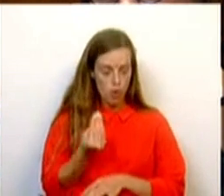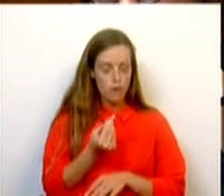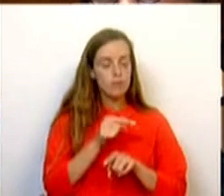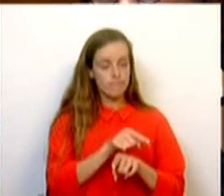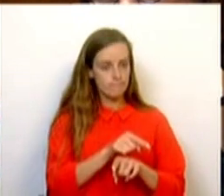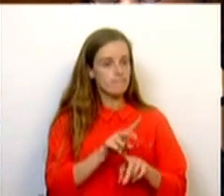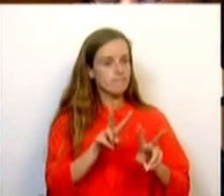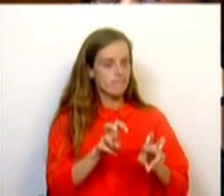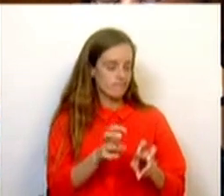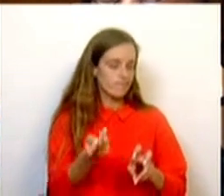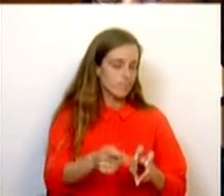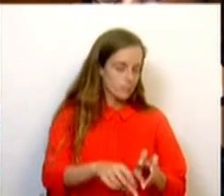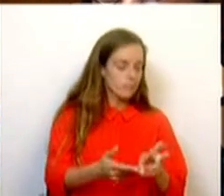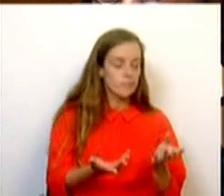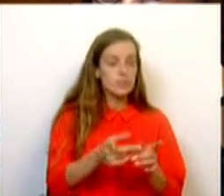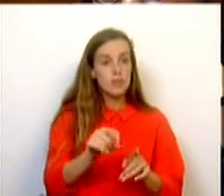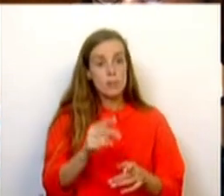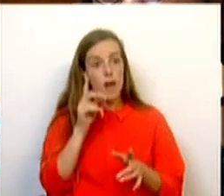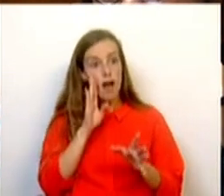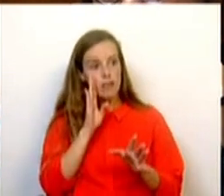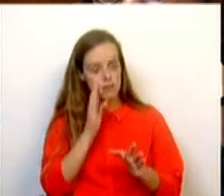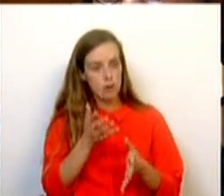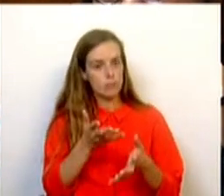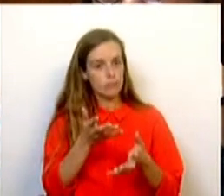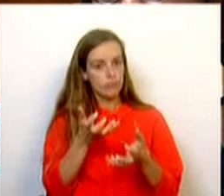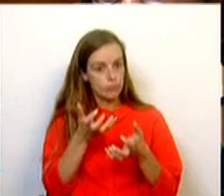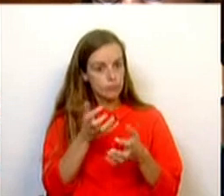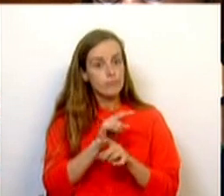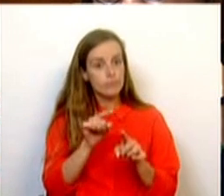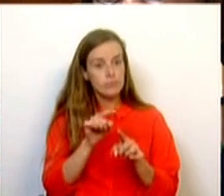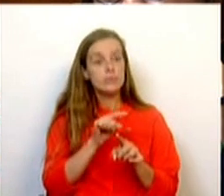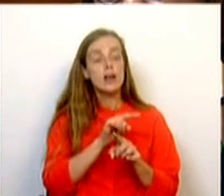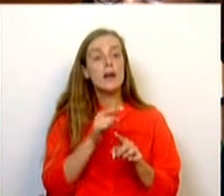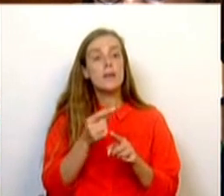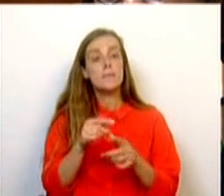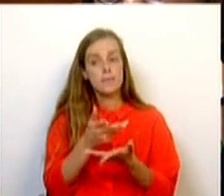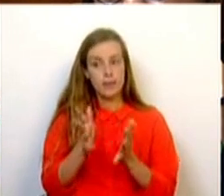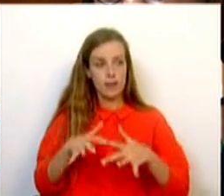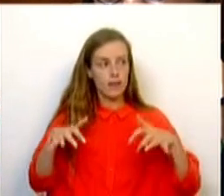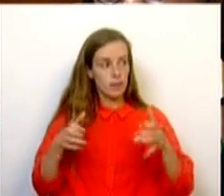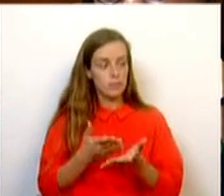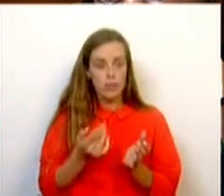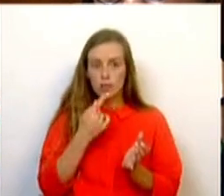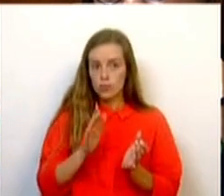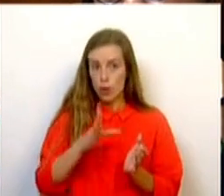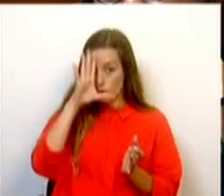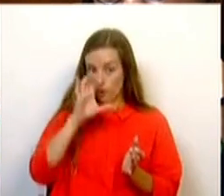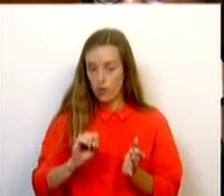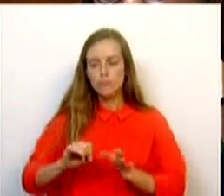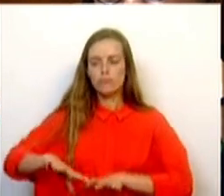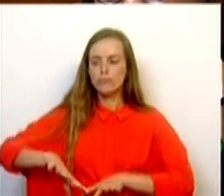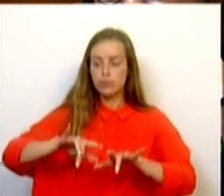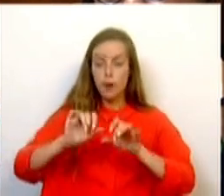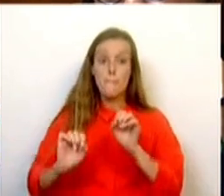esta realidade. Chamo também a atenção, e já o disse diversas vezes nesta Câmara, o Governo está a desenvolver a